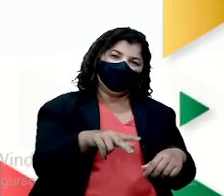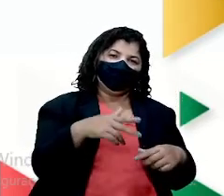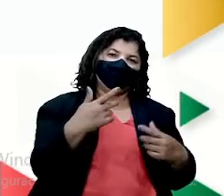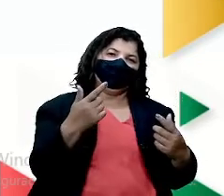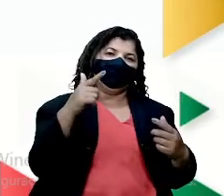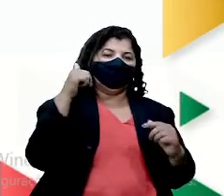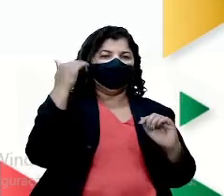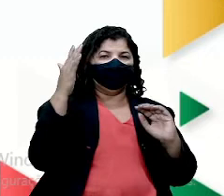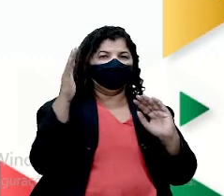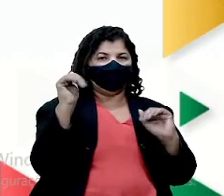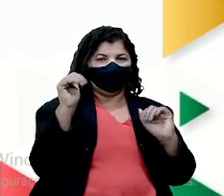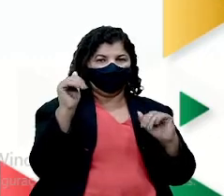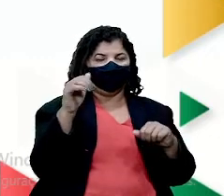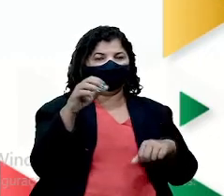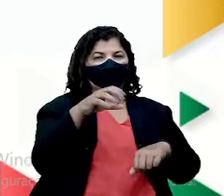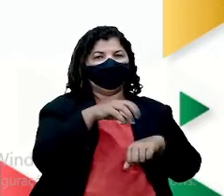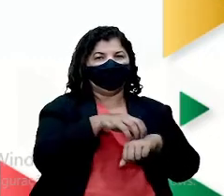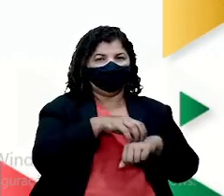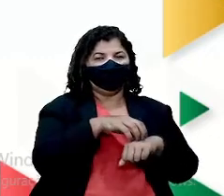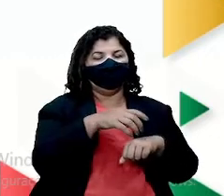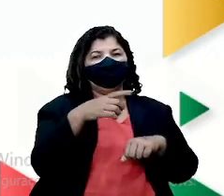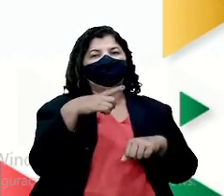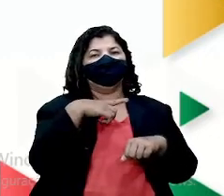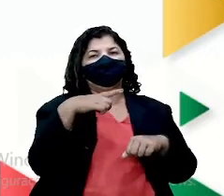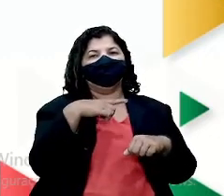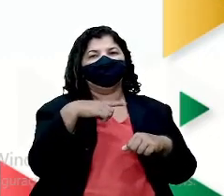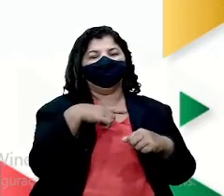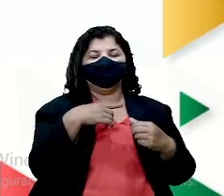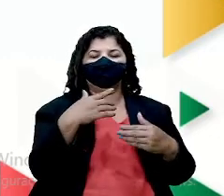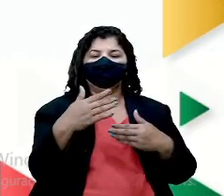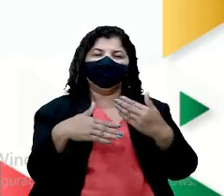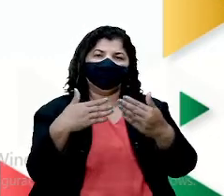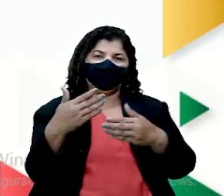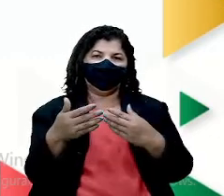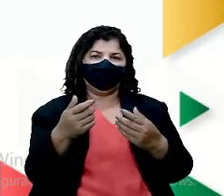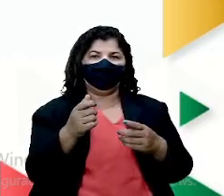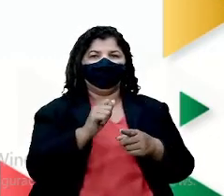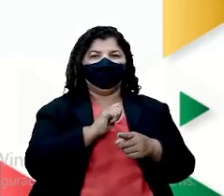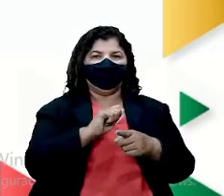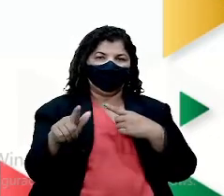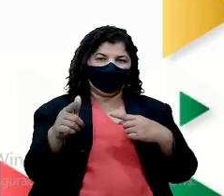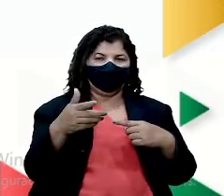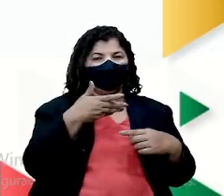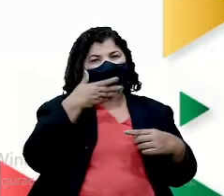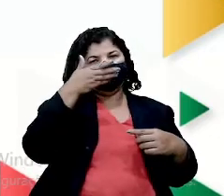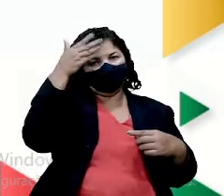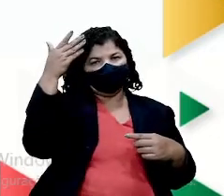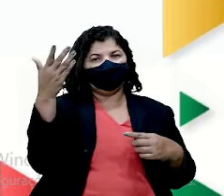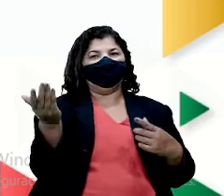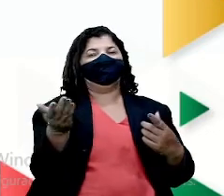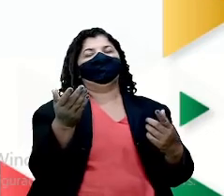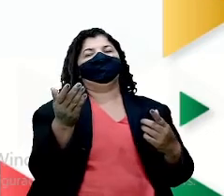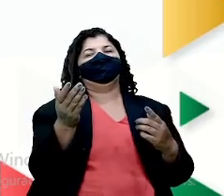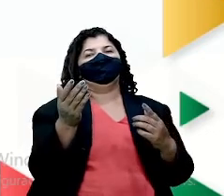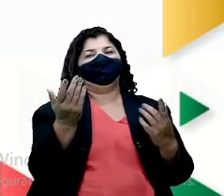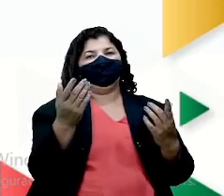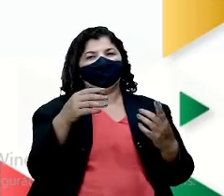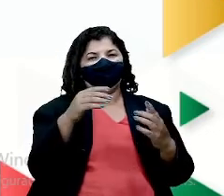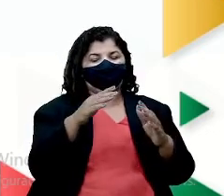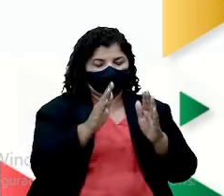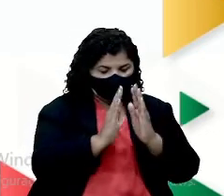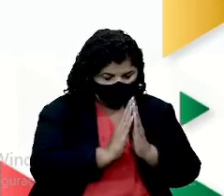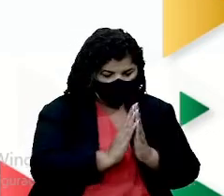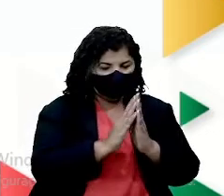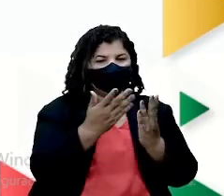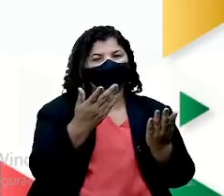durante as lutas de cristãos, né? Para expulsar os árabes muçulmanos da Península Ibérica. Então, essas lutas